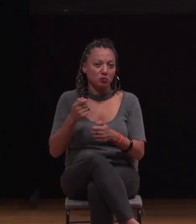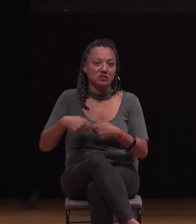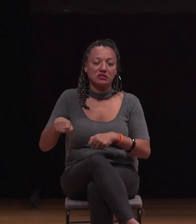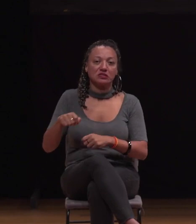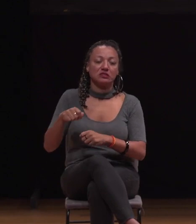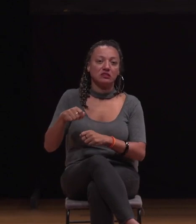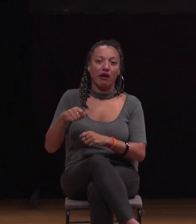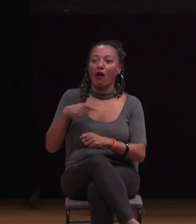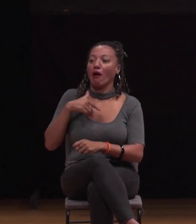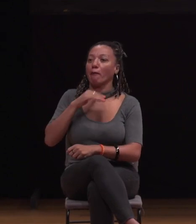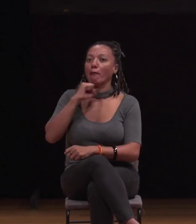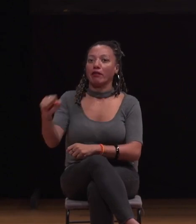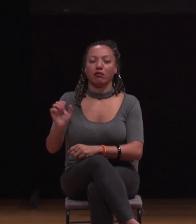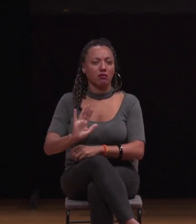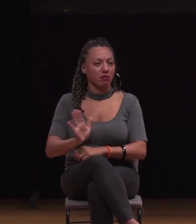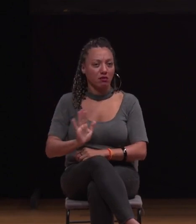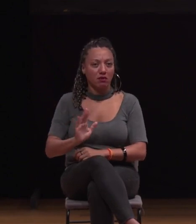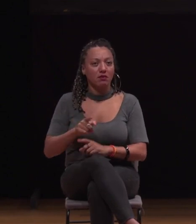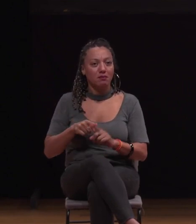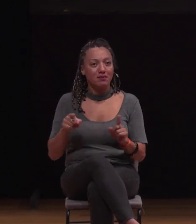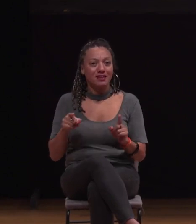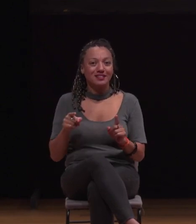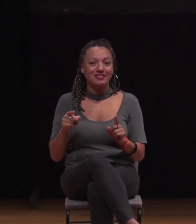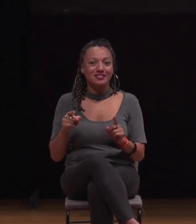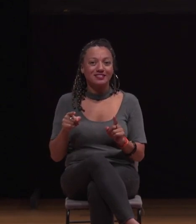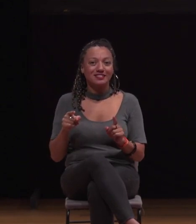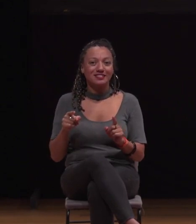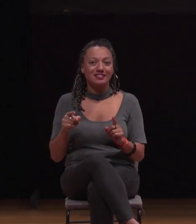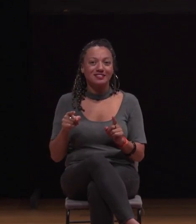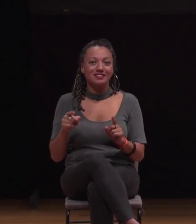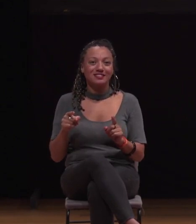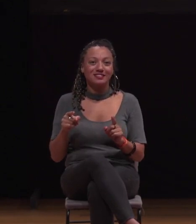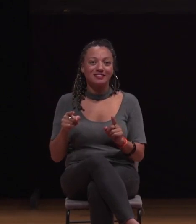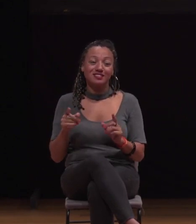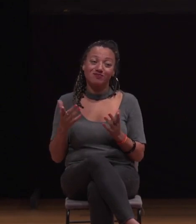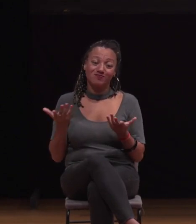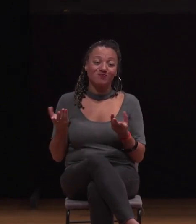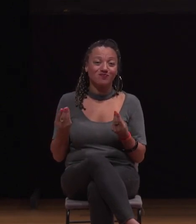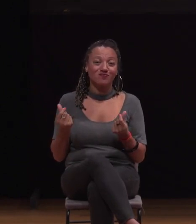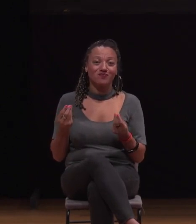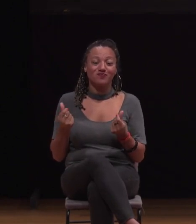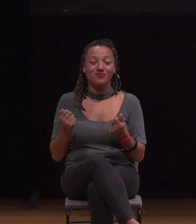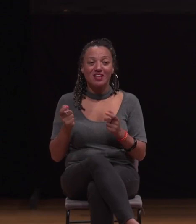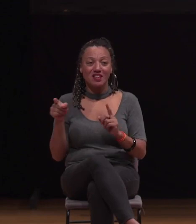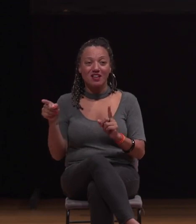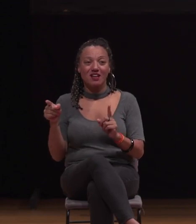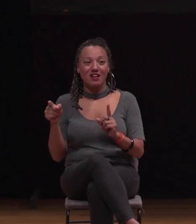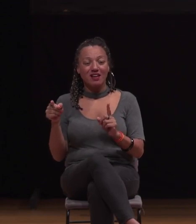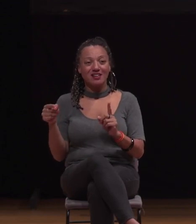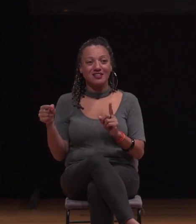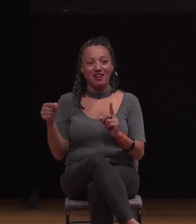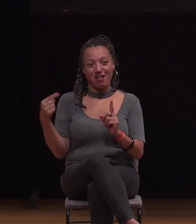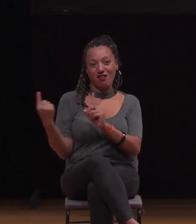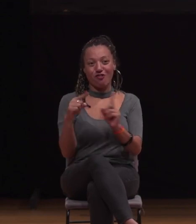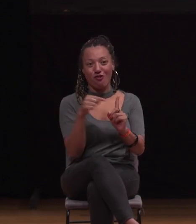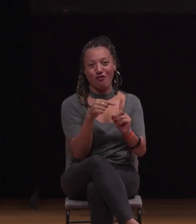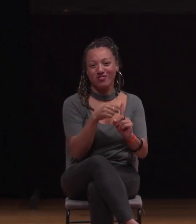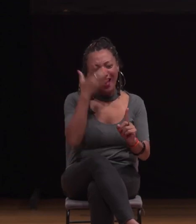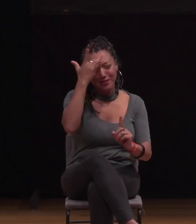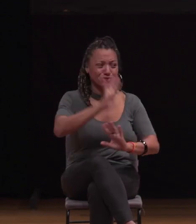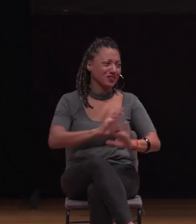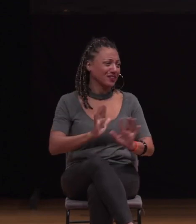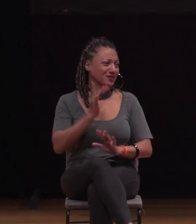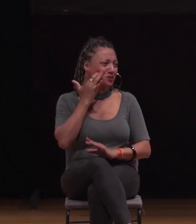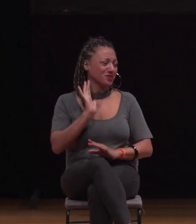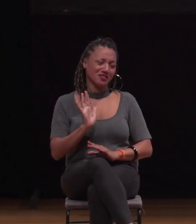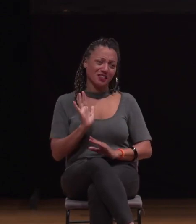dos outros, mas é isso, ela cortou cabeças primeiro, né? E não é uma questão de antes ou depois, eu não sei como responder, é